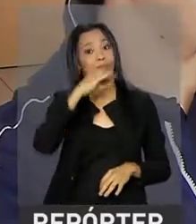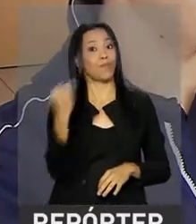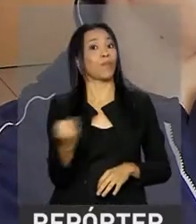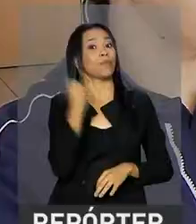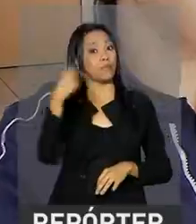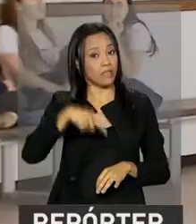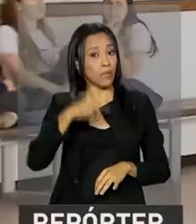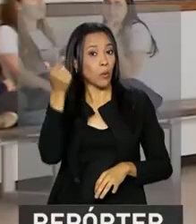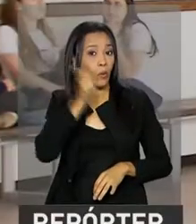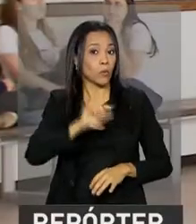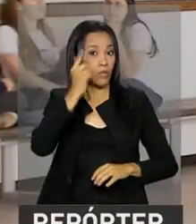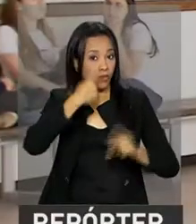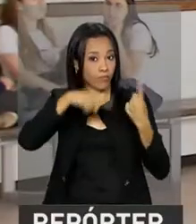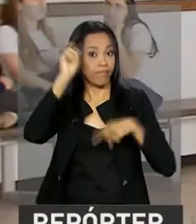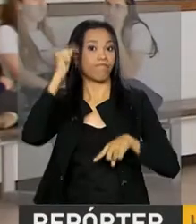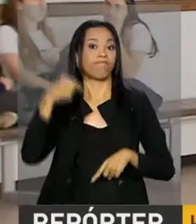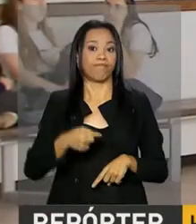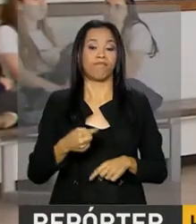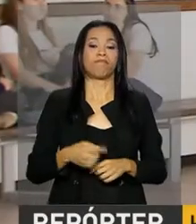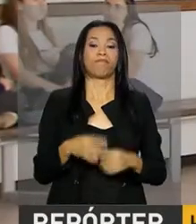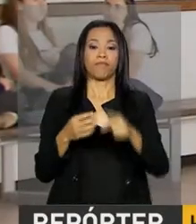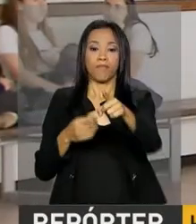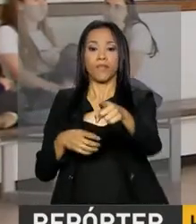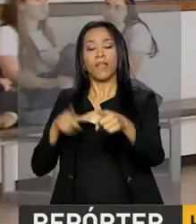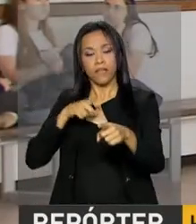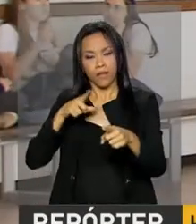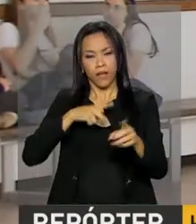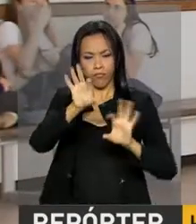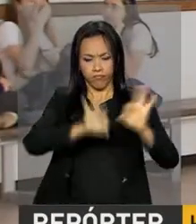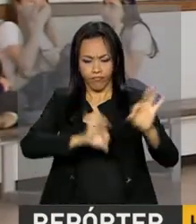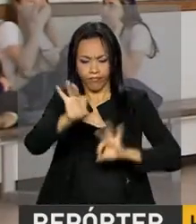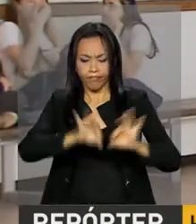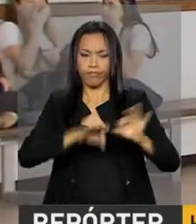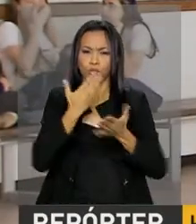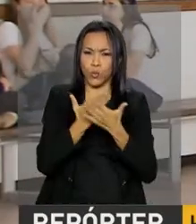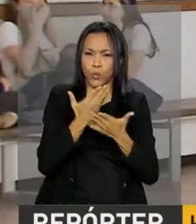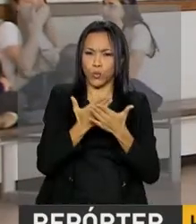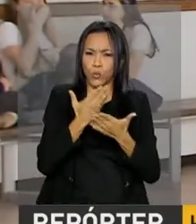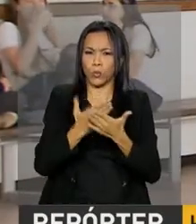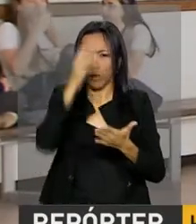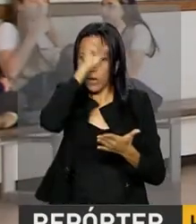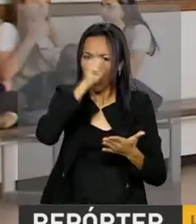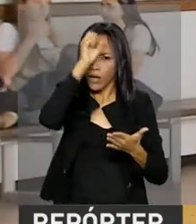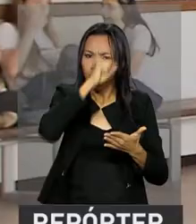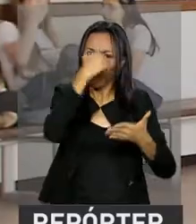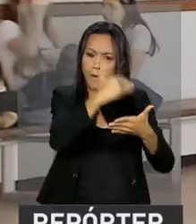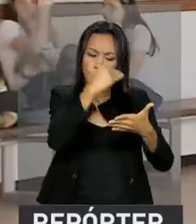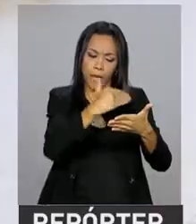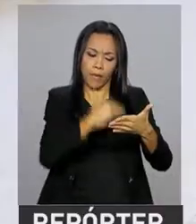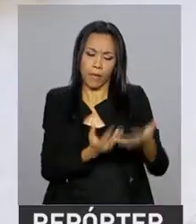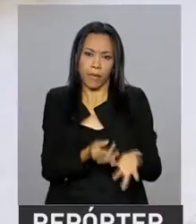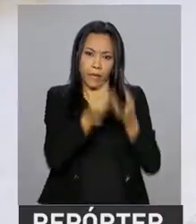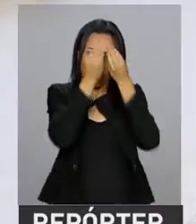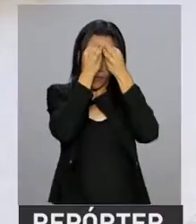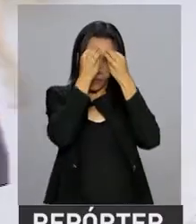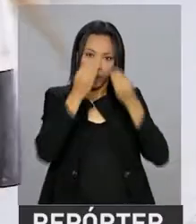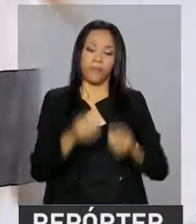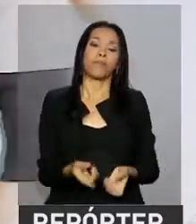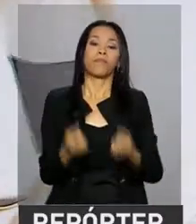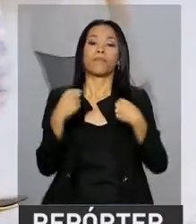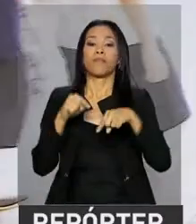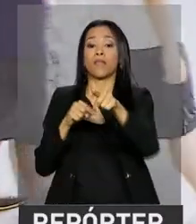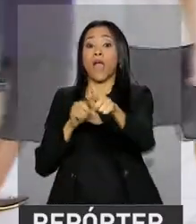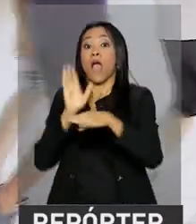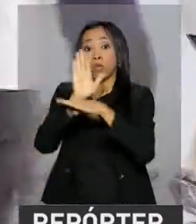no exame pela uma rotina de estudos pra fundamentar bem o conteúdo a sua cabeça para ajudar candidatos